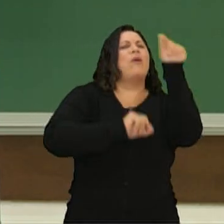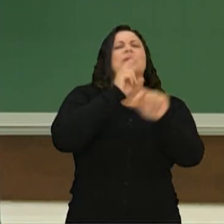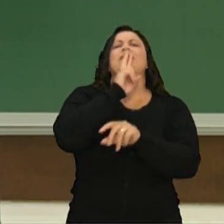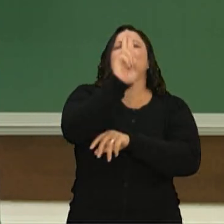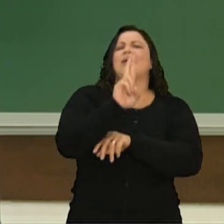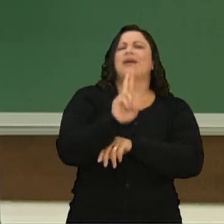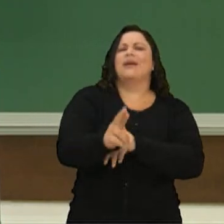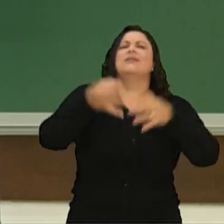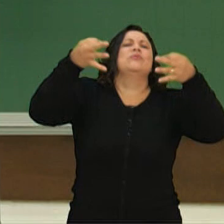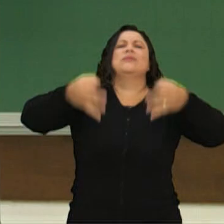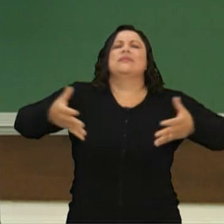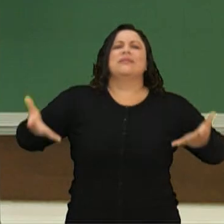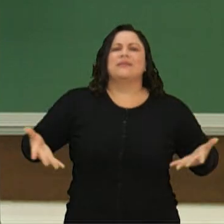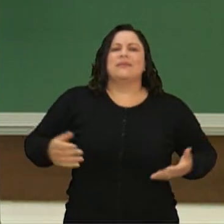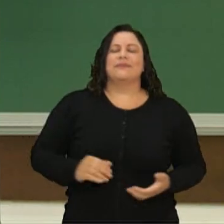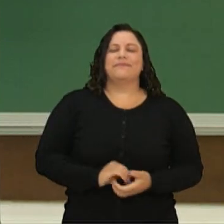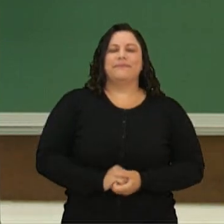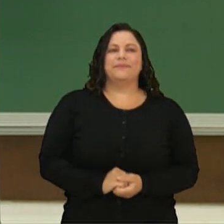correta?